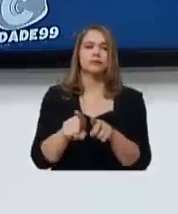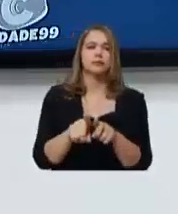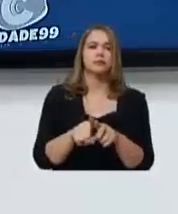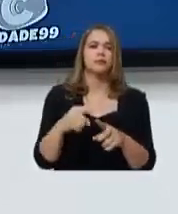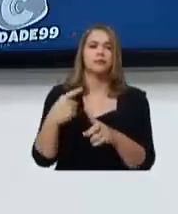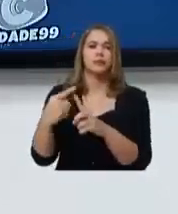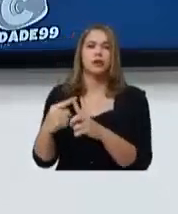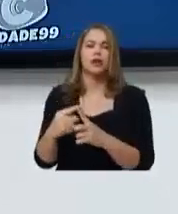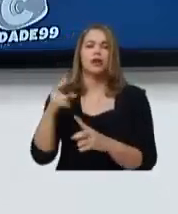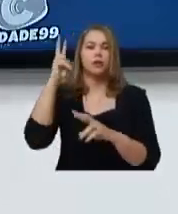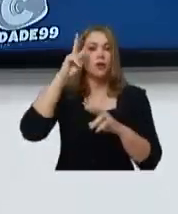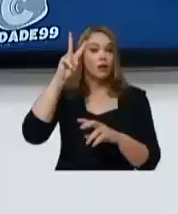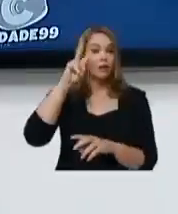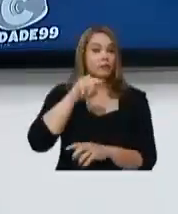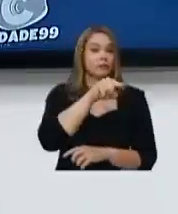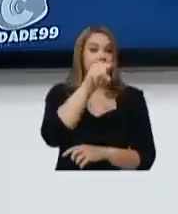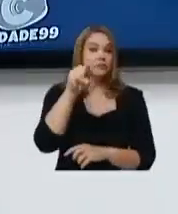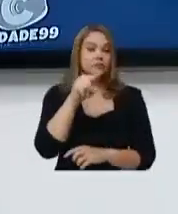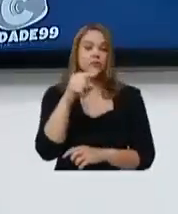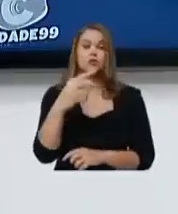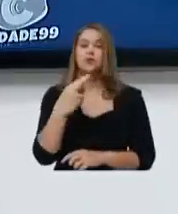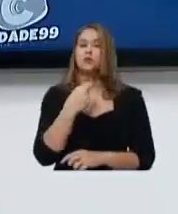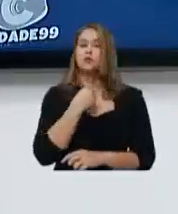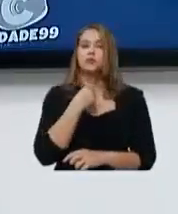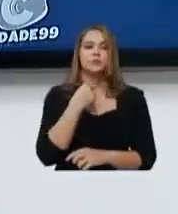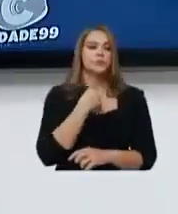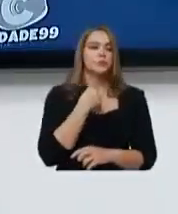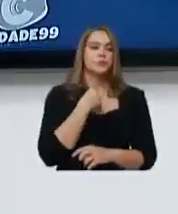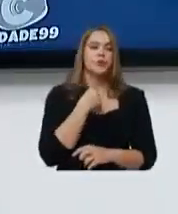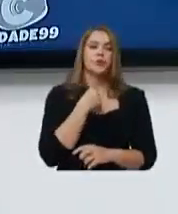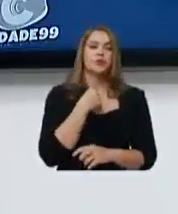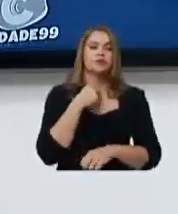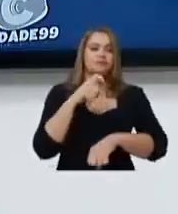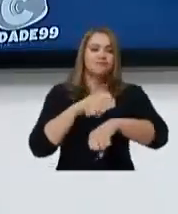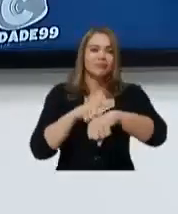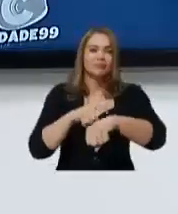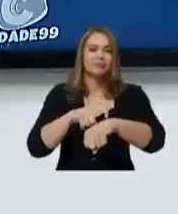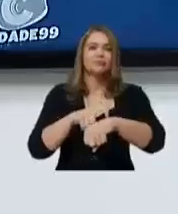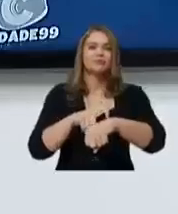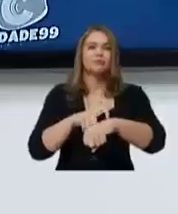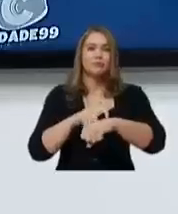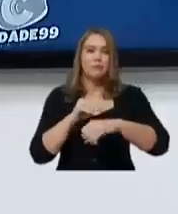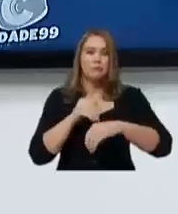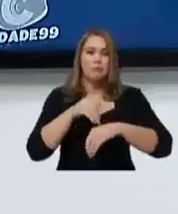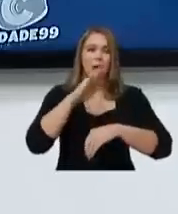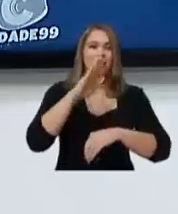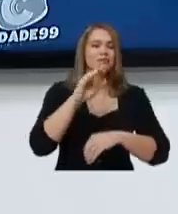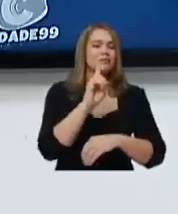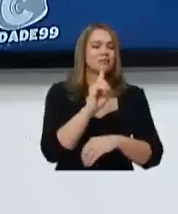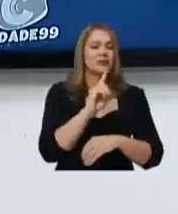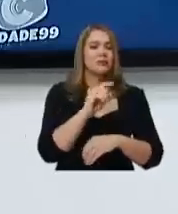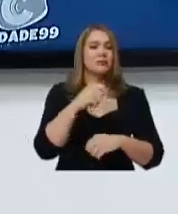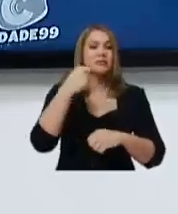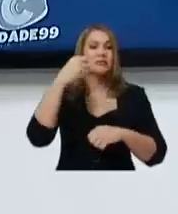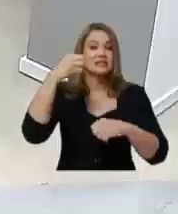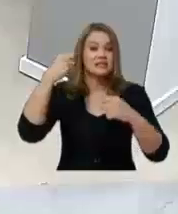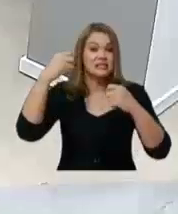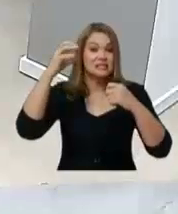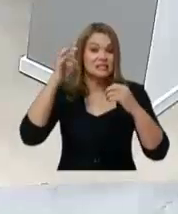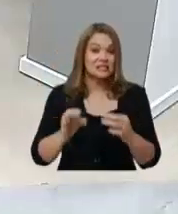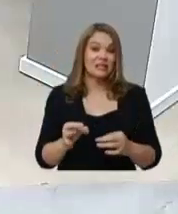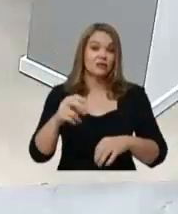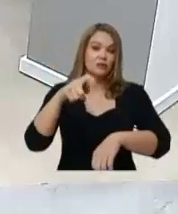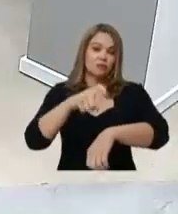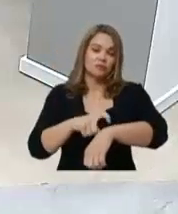ao senhores que não podem exceder os tempos definidos e quem assim proceder terá o áudio